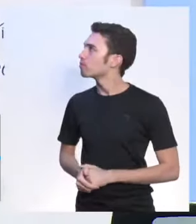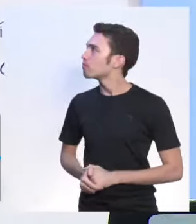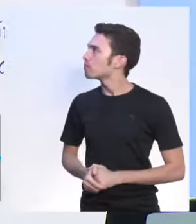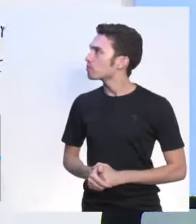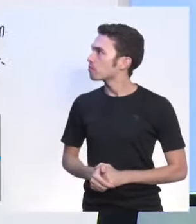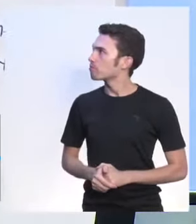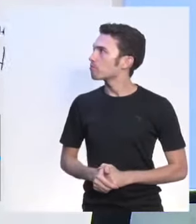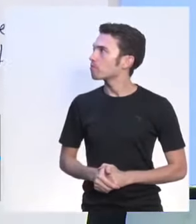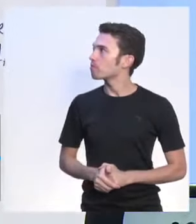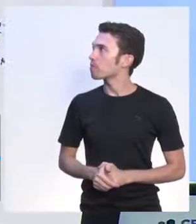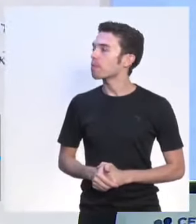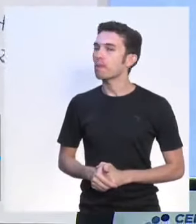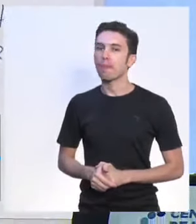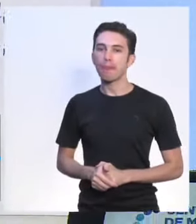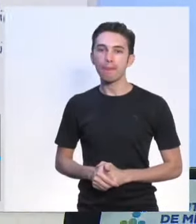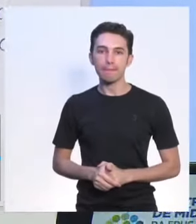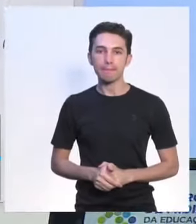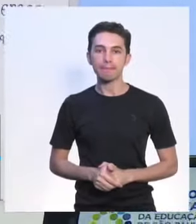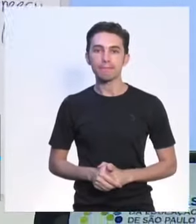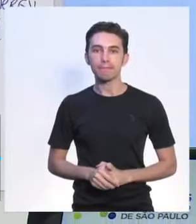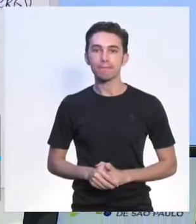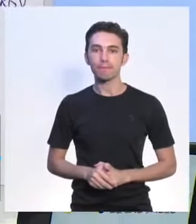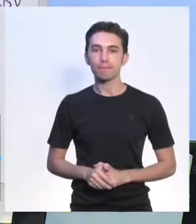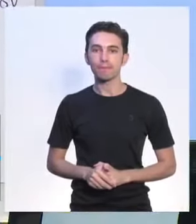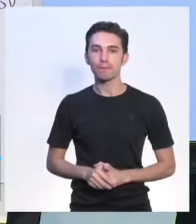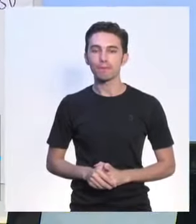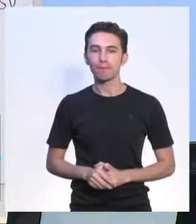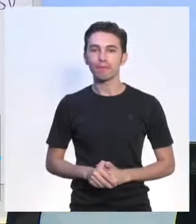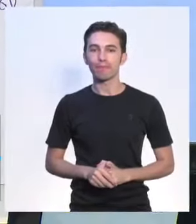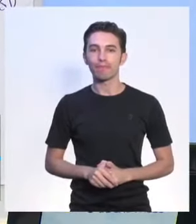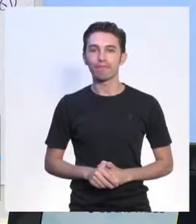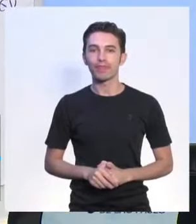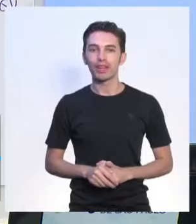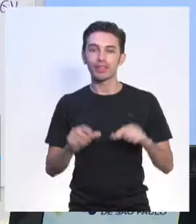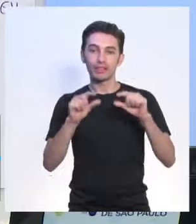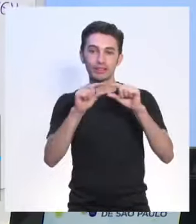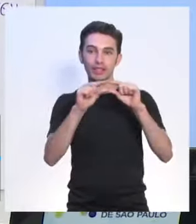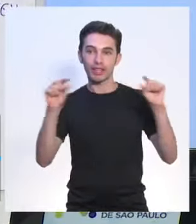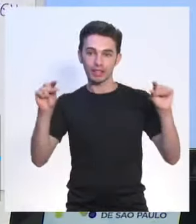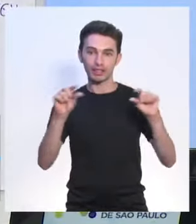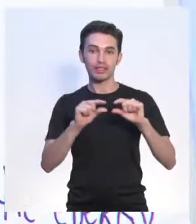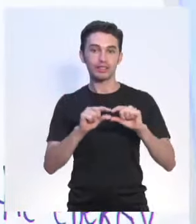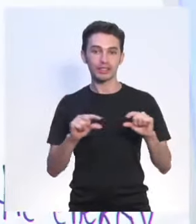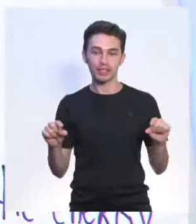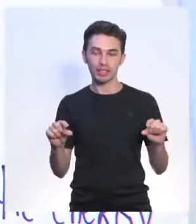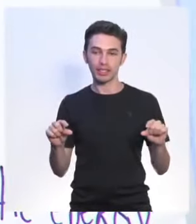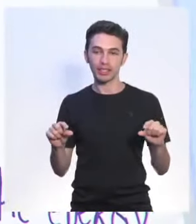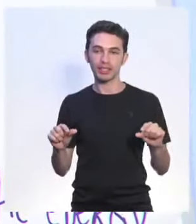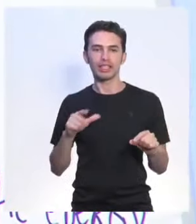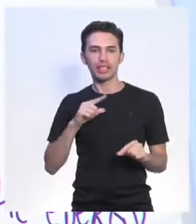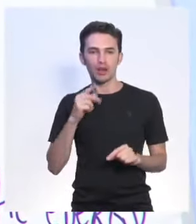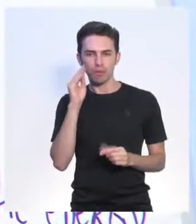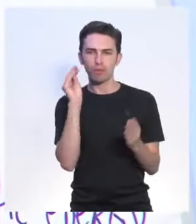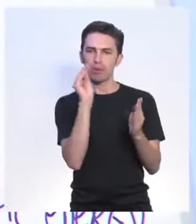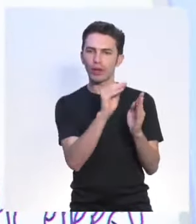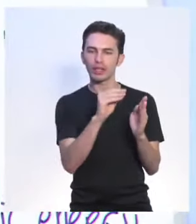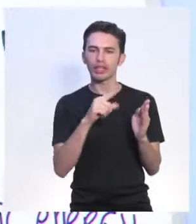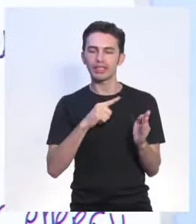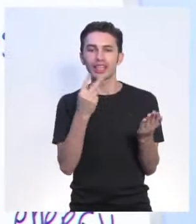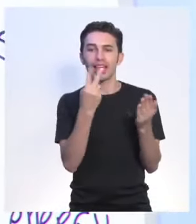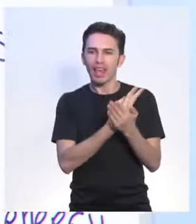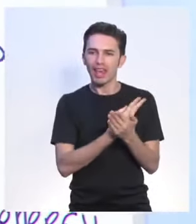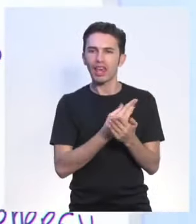conseguir ler, né? Normalmente eu coloco aqui as sentenças que existem erros e tudo mais. Nessas daqui, Ed,